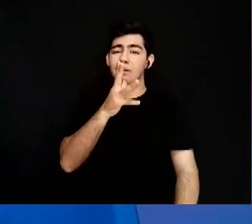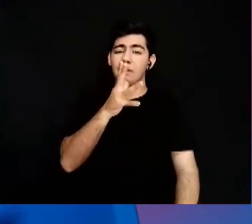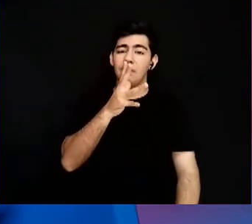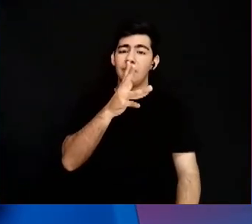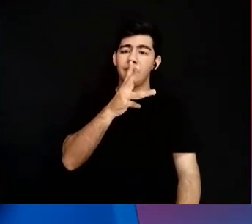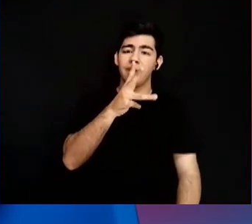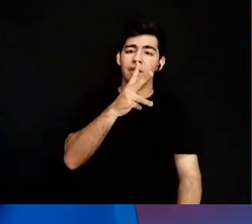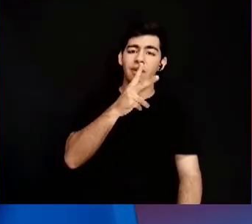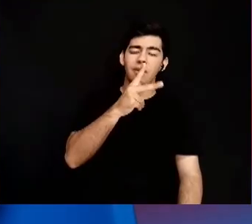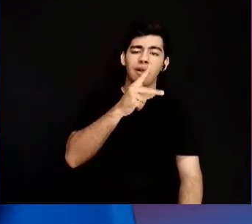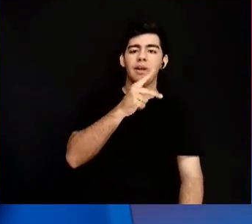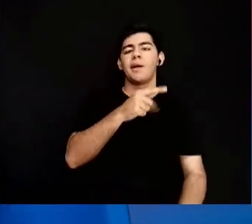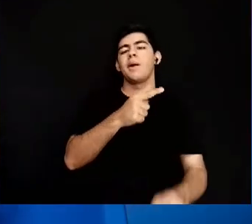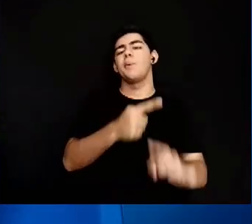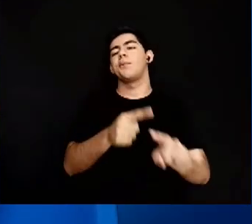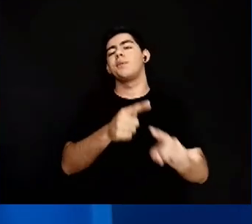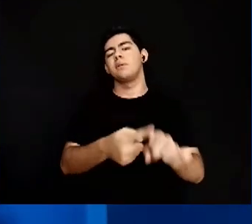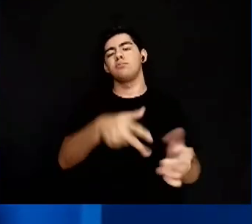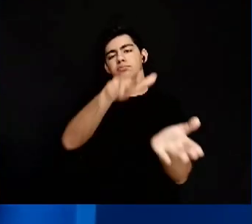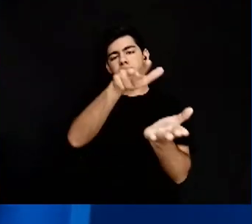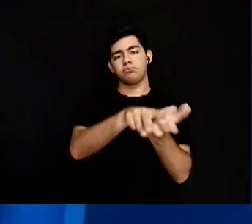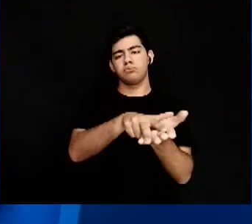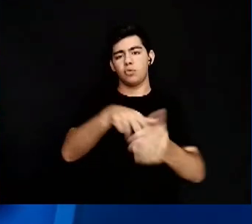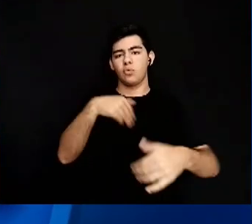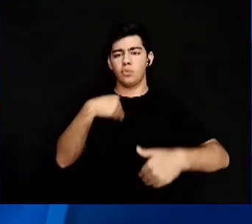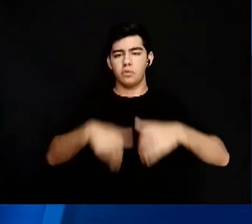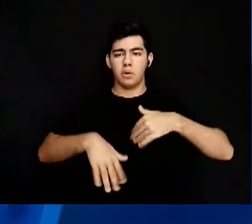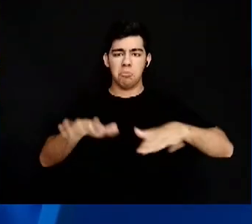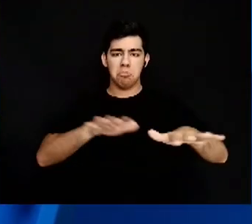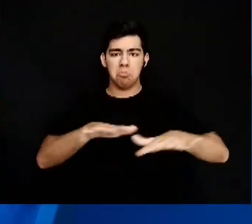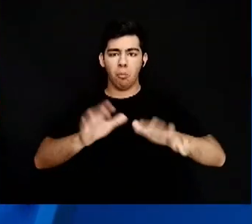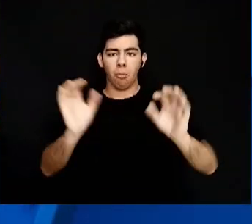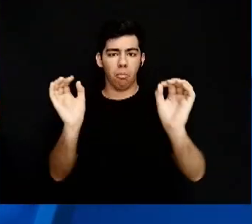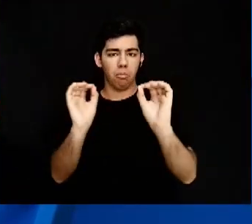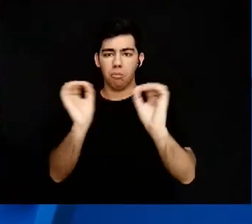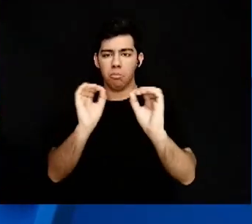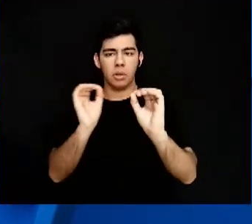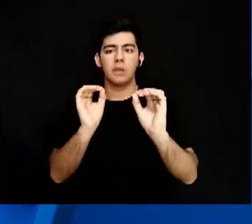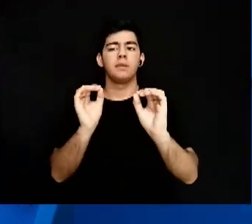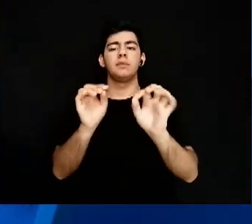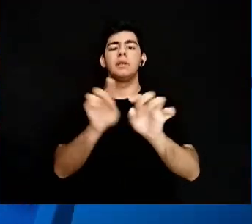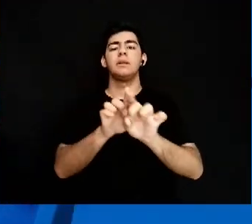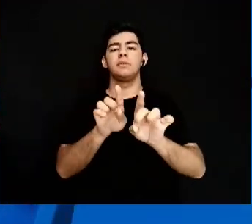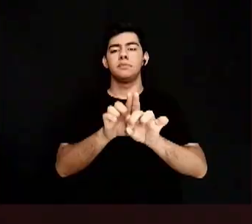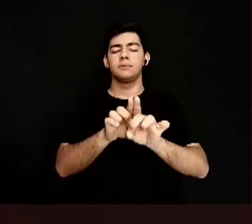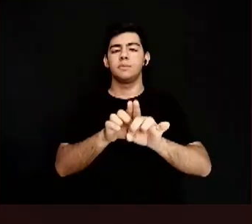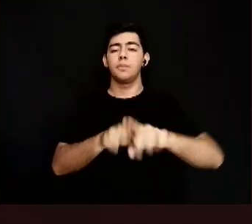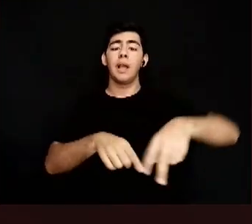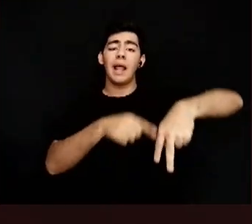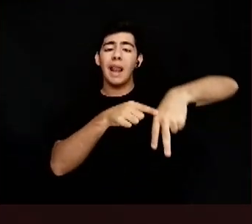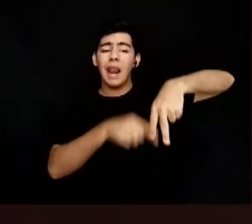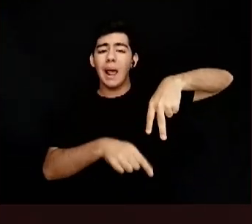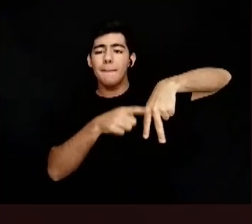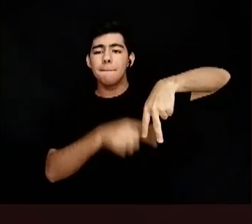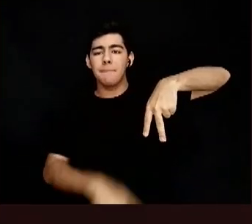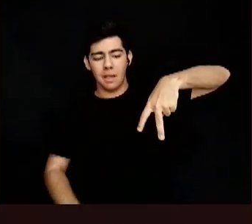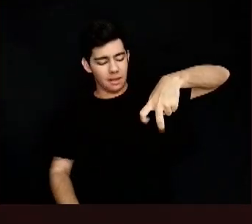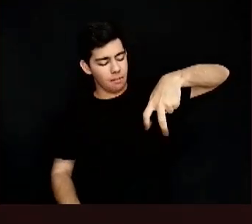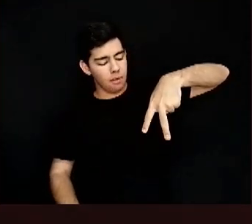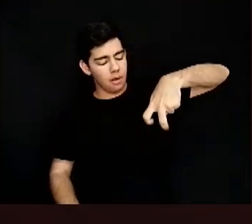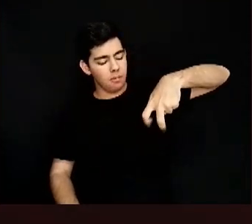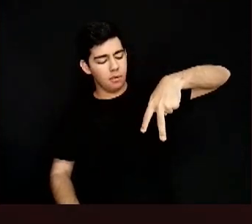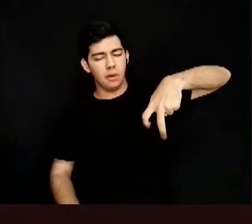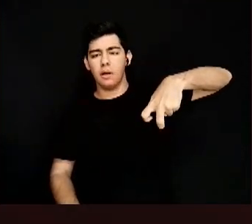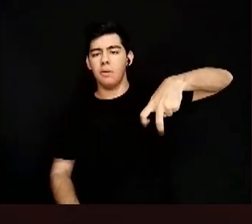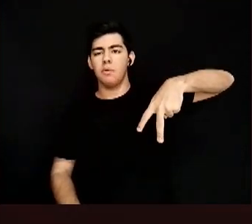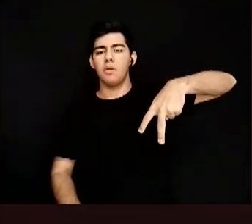exemplo, o paciente fica mais acamado, mais parado, sem se movimentar, sem ter movimentação dos músculos da panturrilha que ajudam a